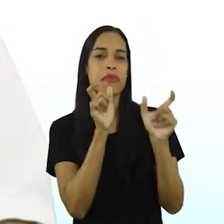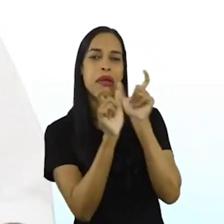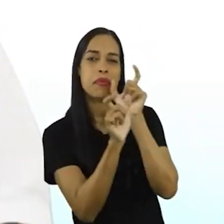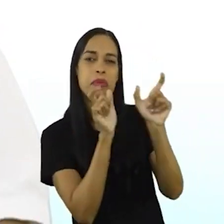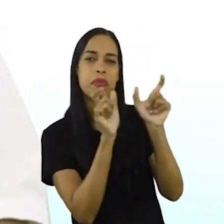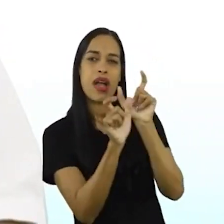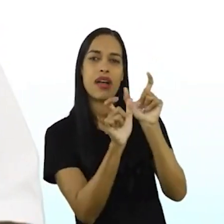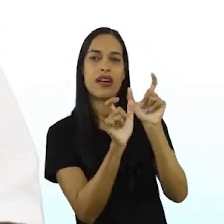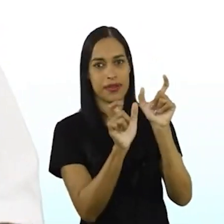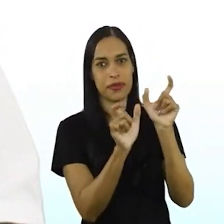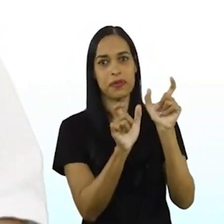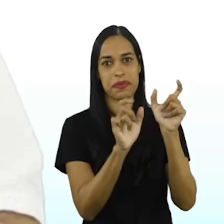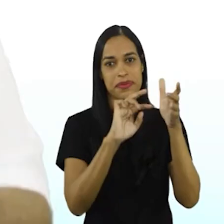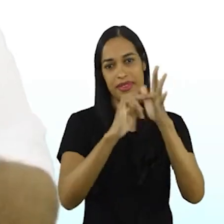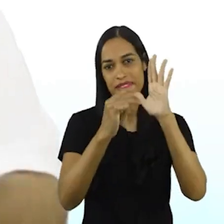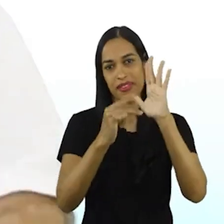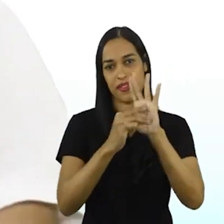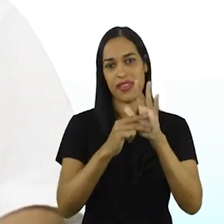jogo de palavras aí.